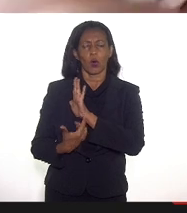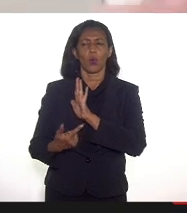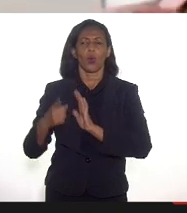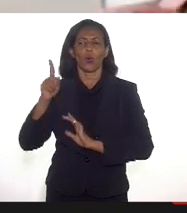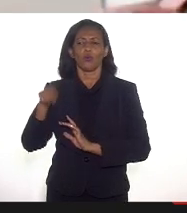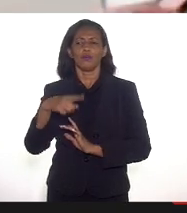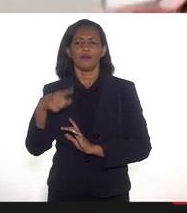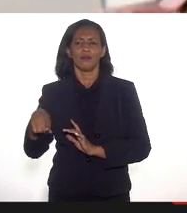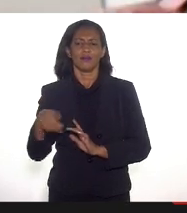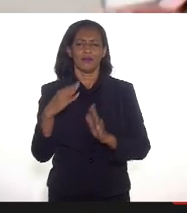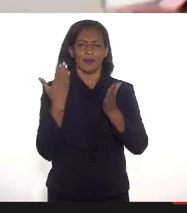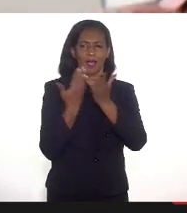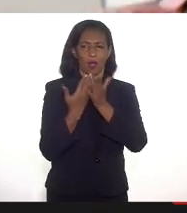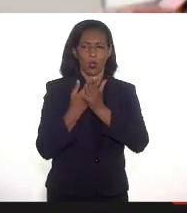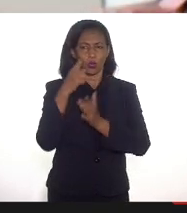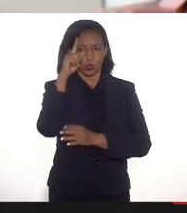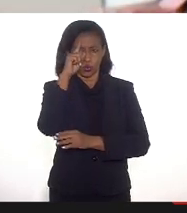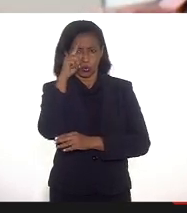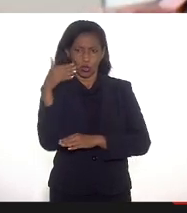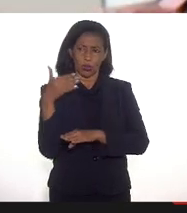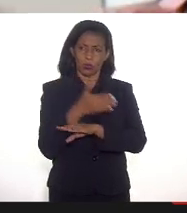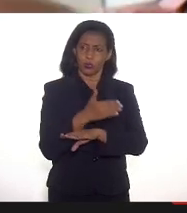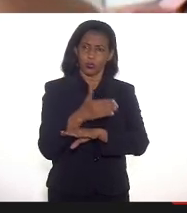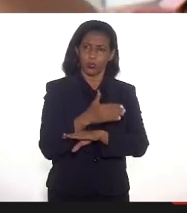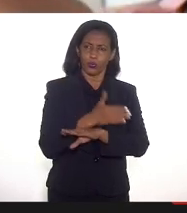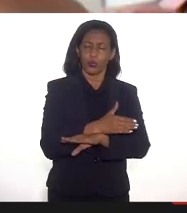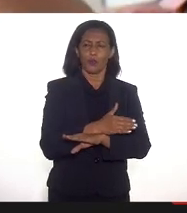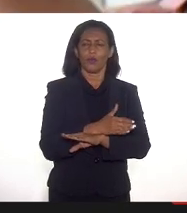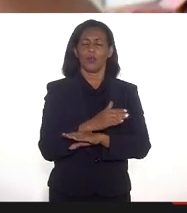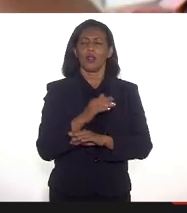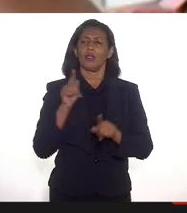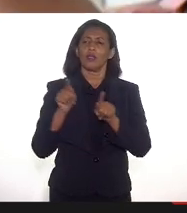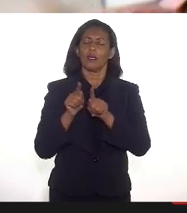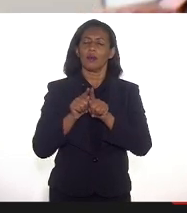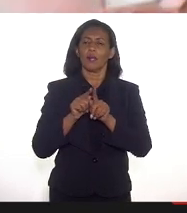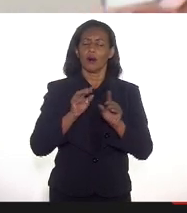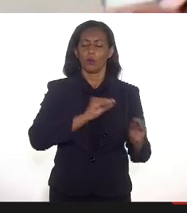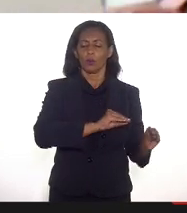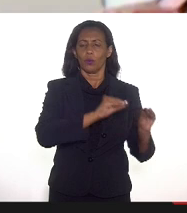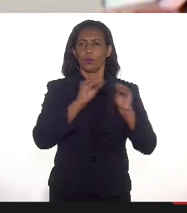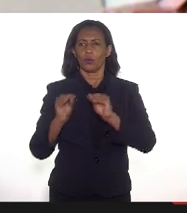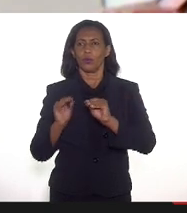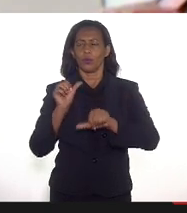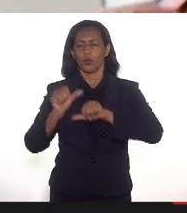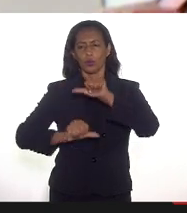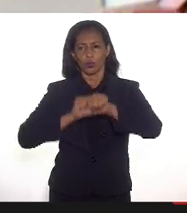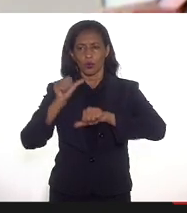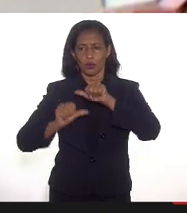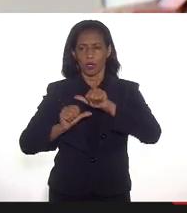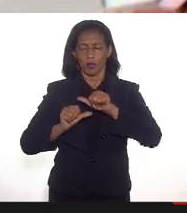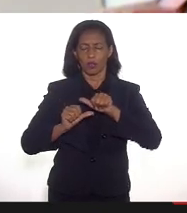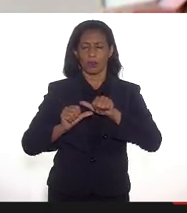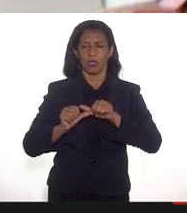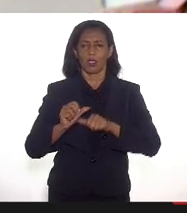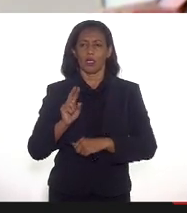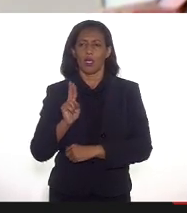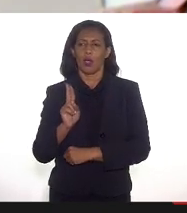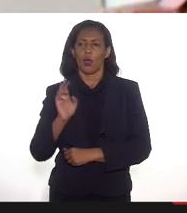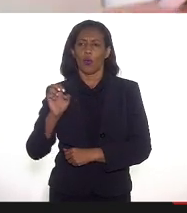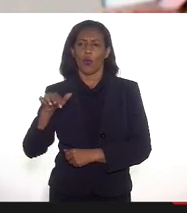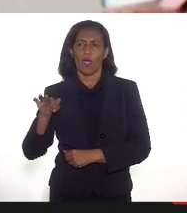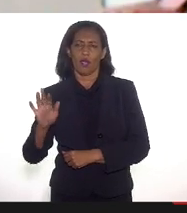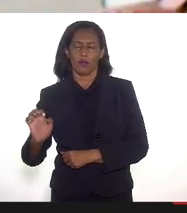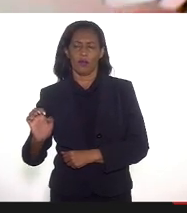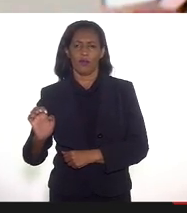presenciais. A gente vem acompanhando um processo longo, né, de transferência, né, do Antônio Sarlo, da FAETEC para o UENF.